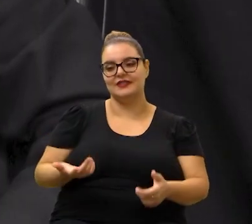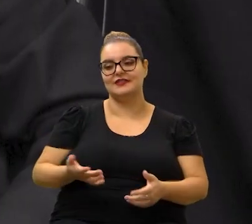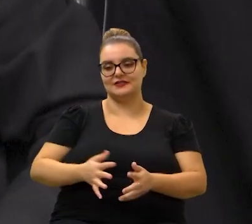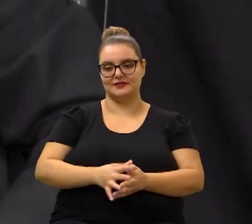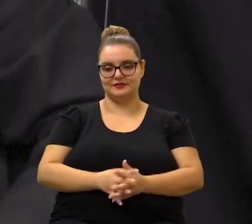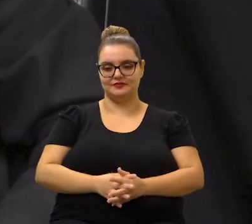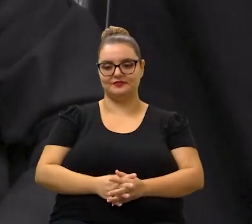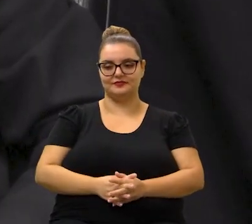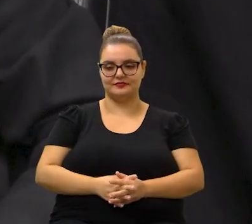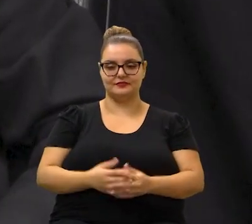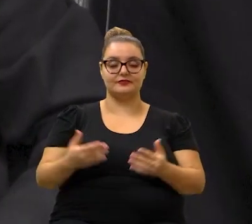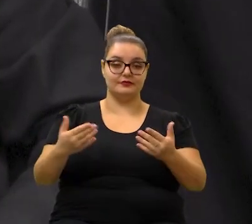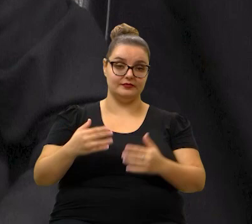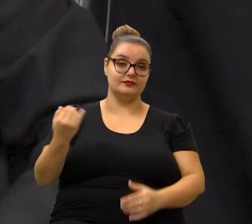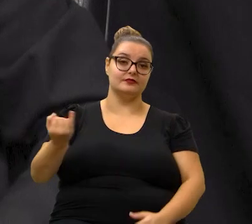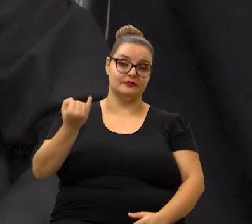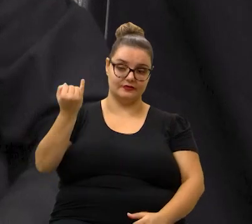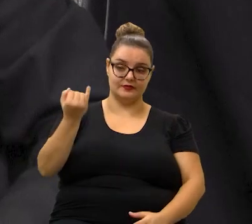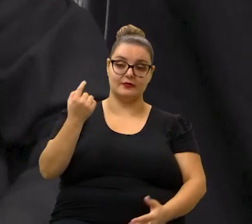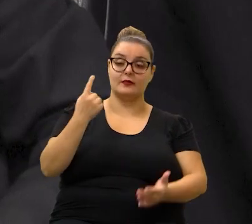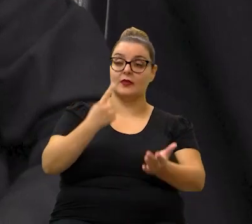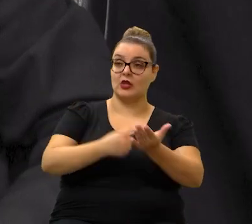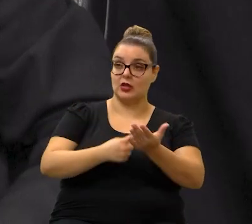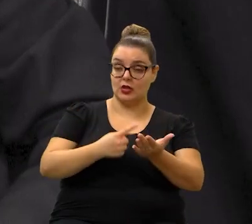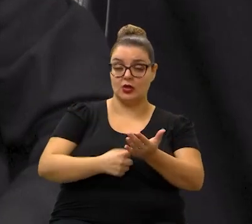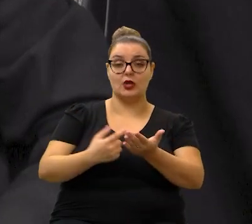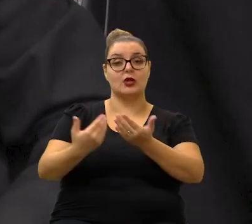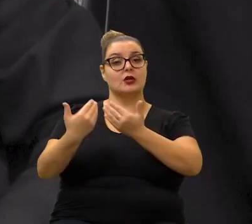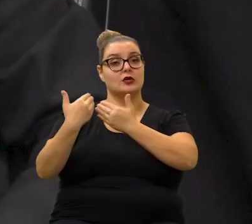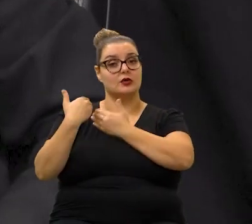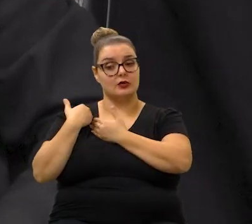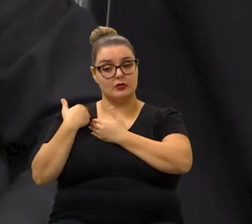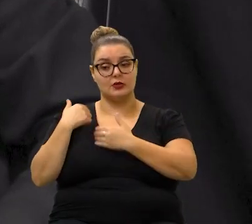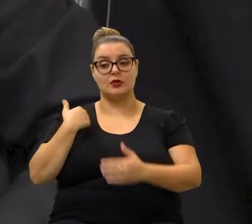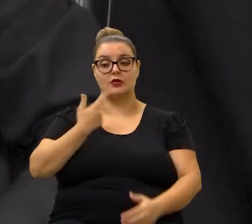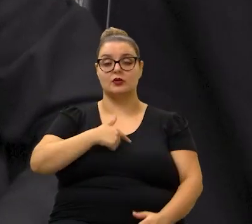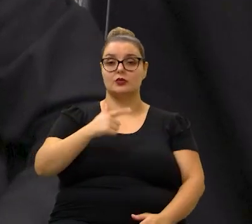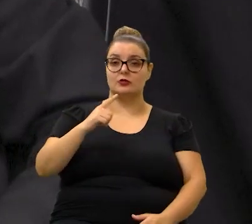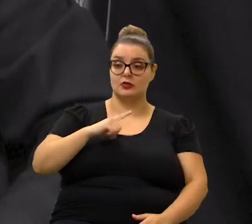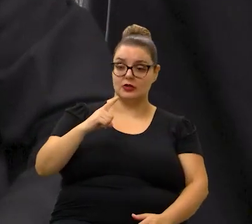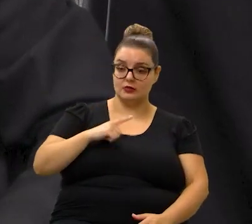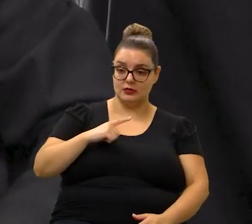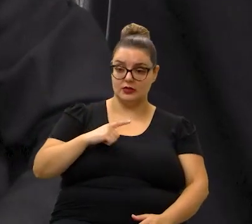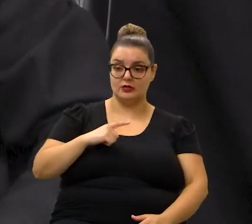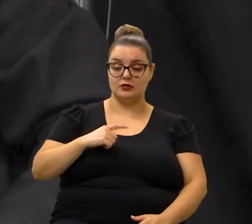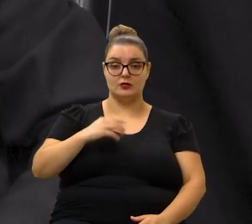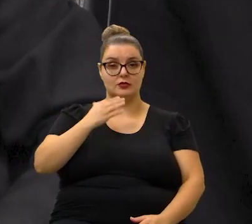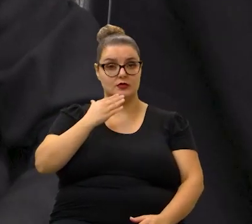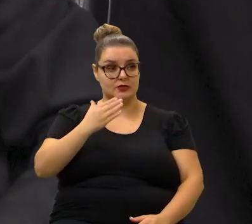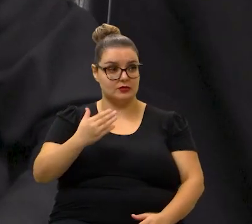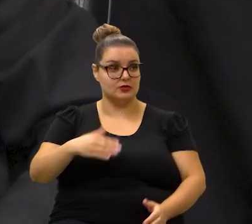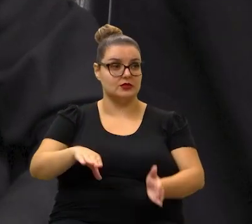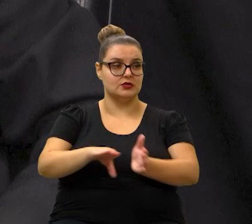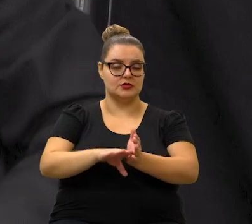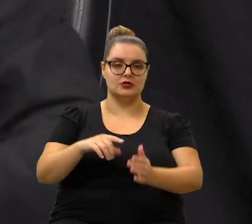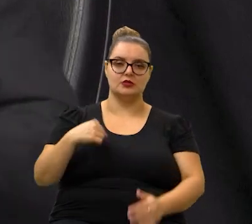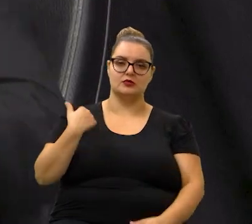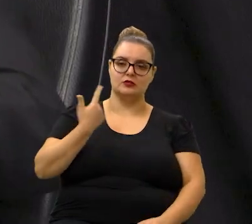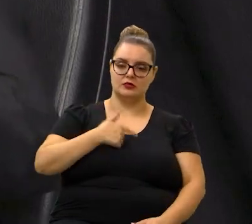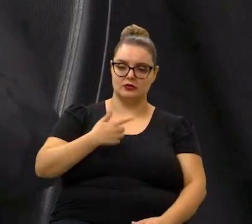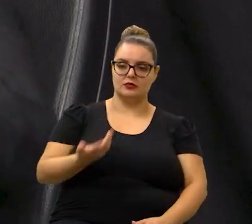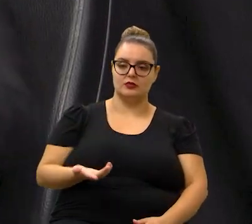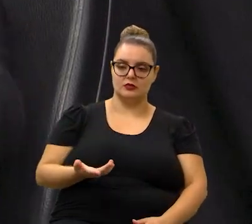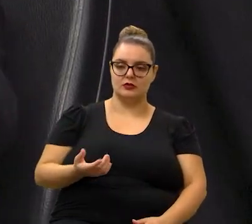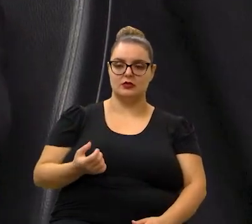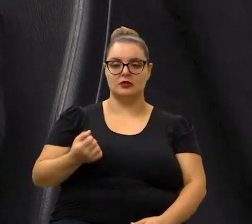questão agora que é muito importante que é o compromisso a responsabilidade que nós temos com as demandas que chegam até Nós